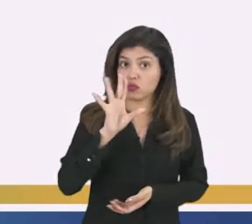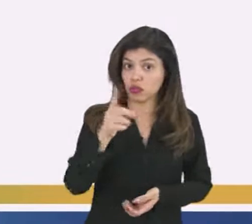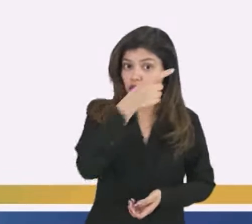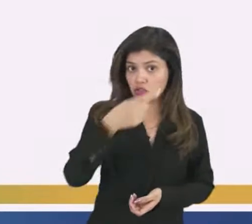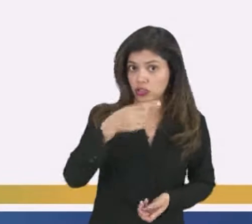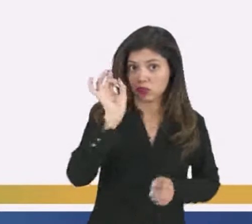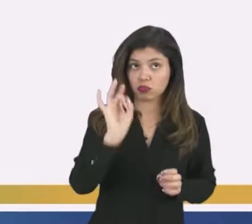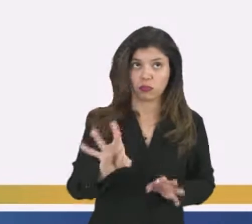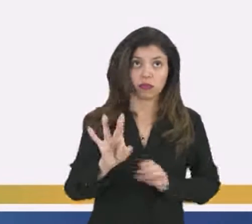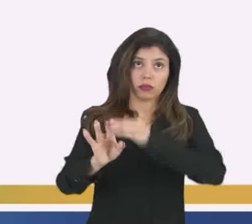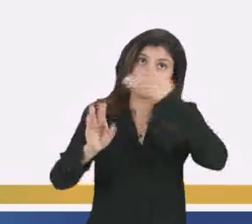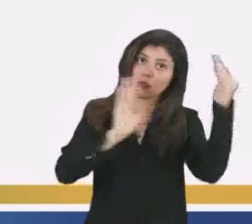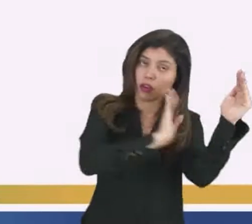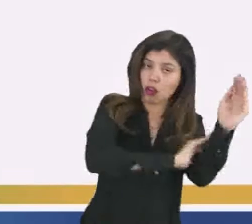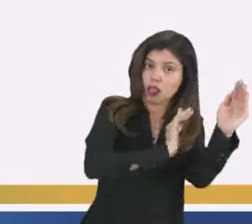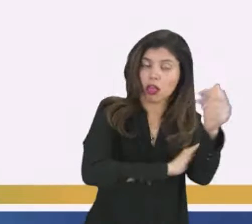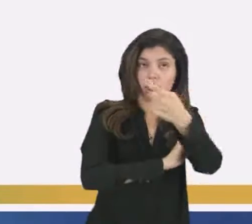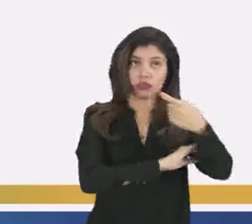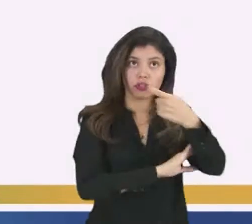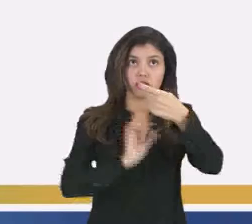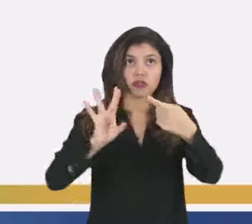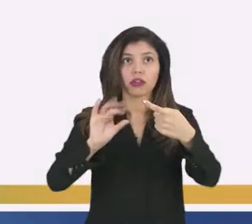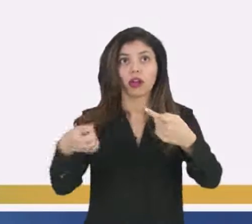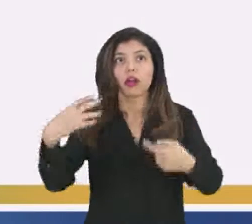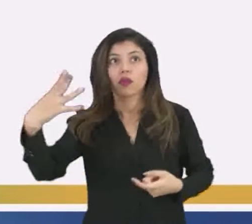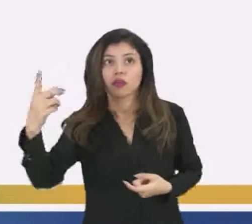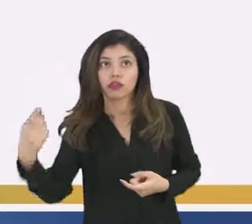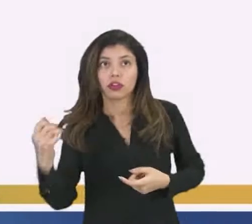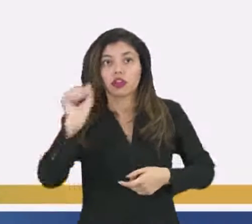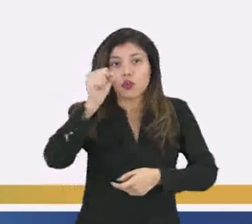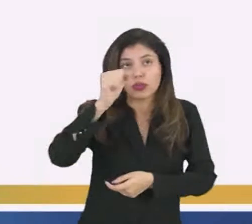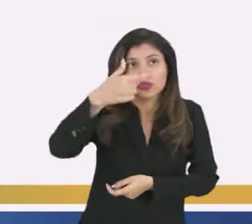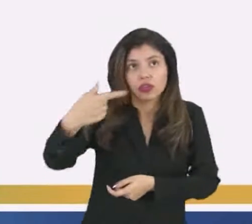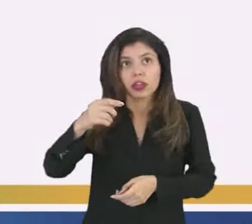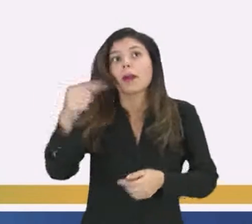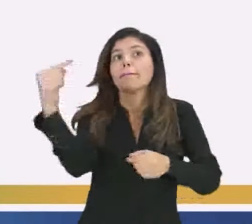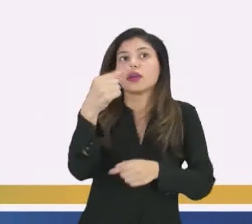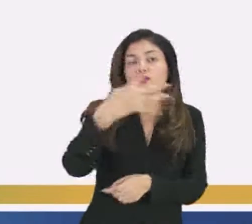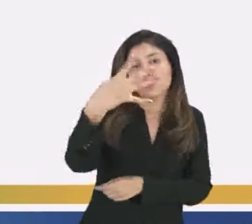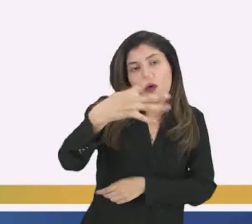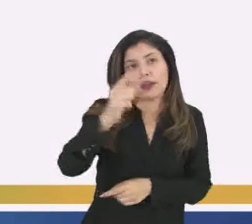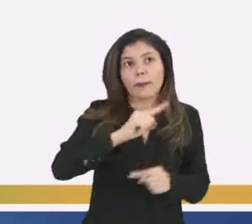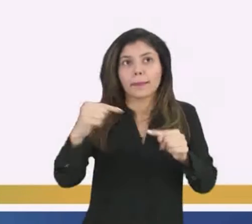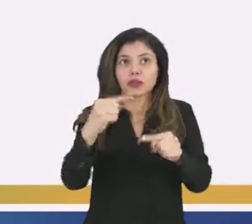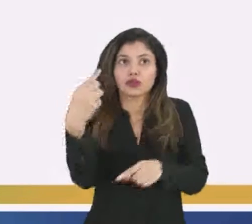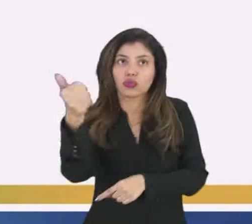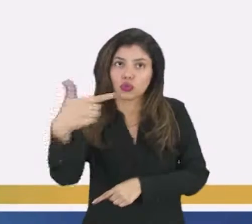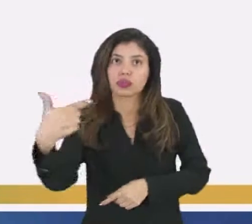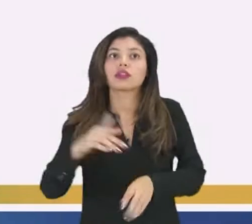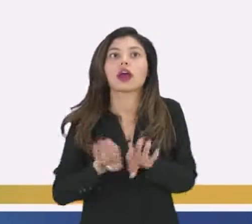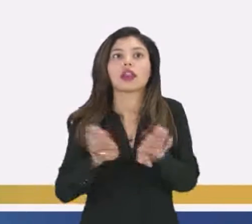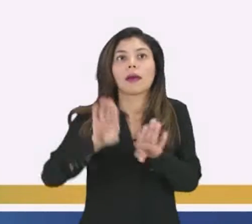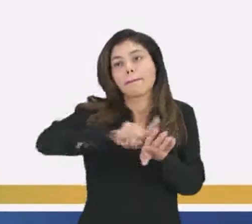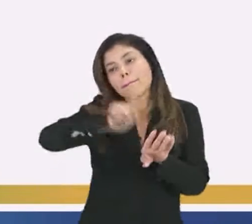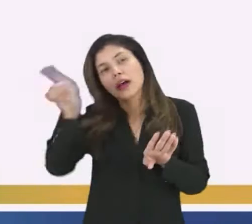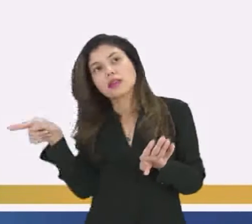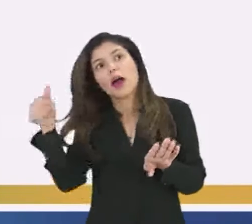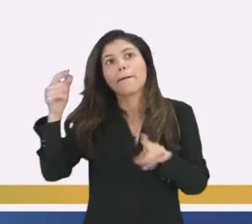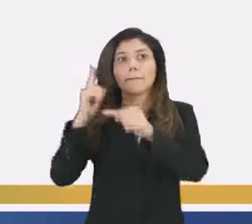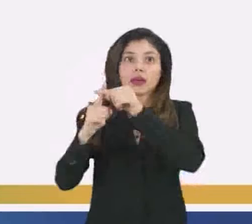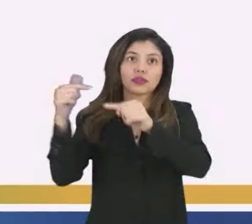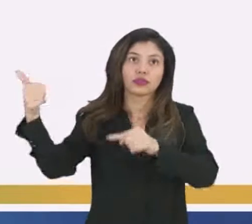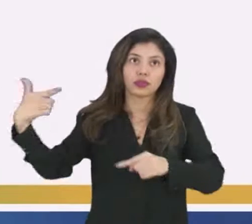tiver x. 3x, 4 vezes 2 é 8x. Menos 4 vezes 3 é menos 12. Vai passar para lá mais